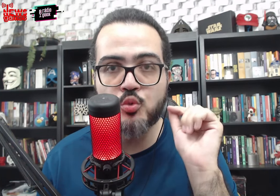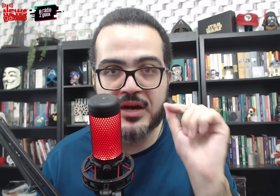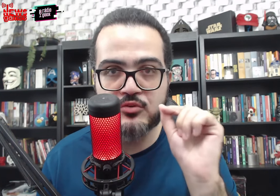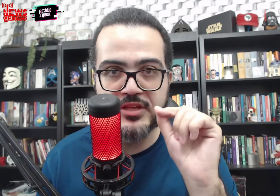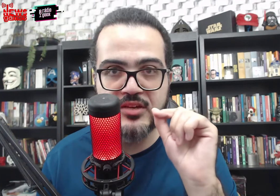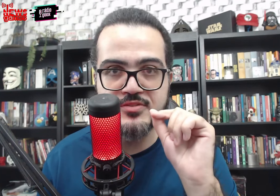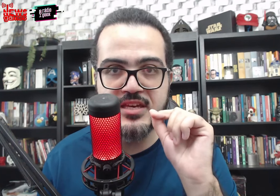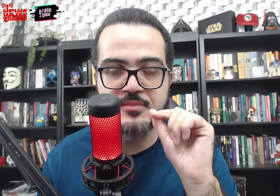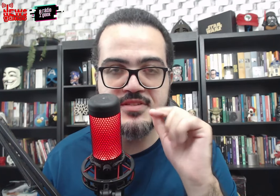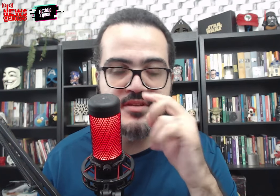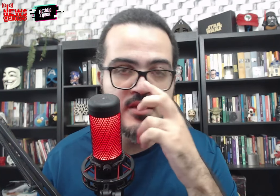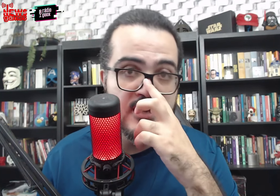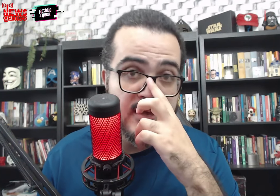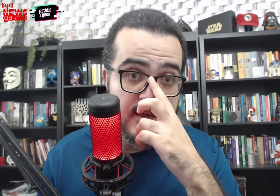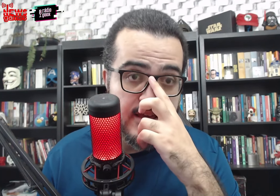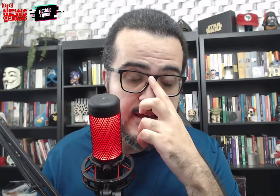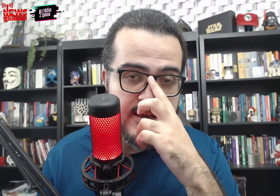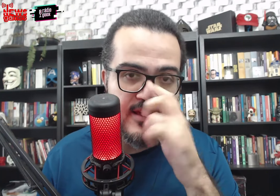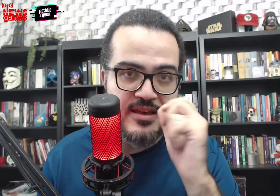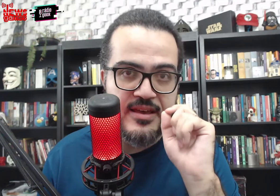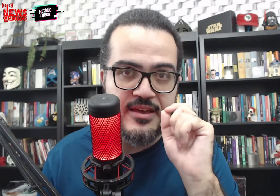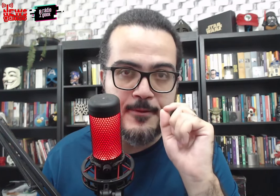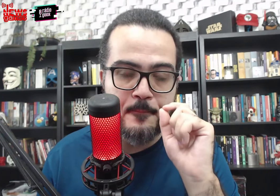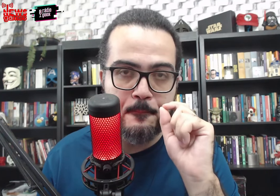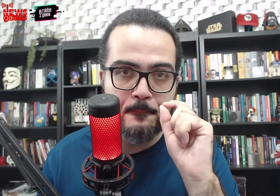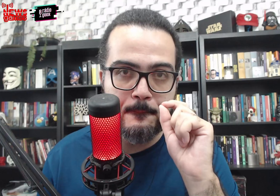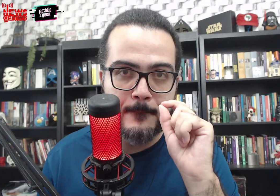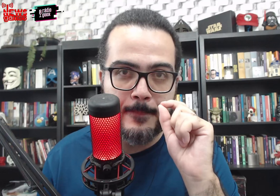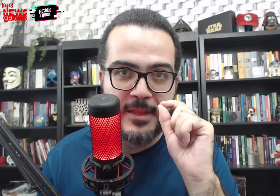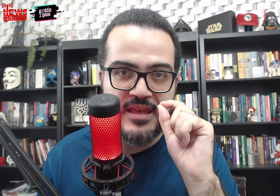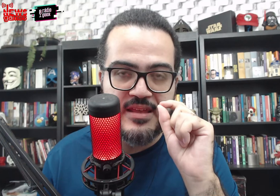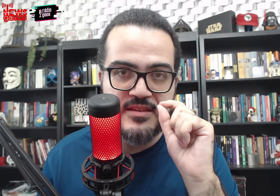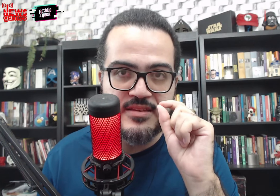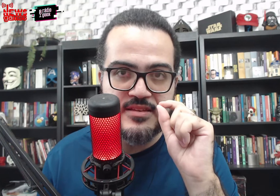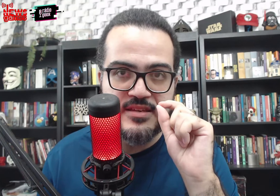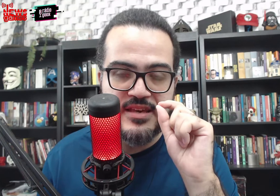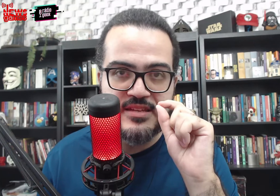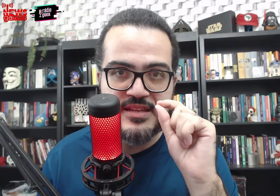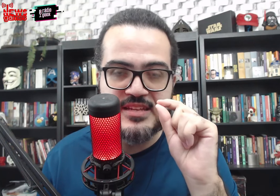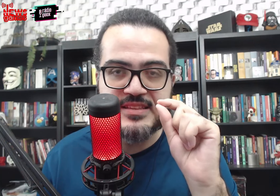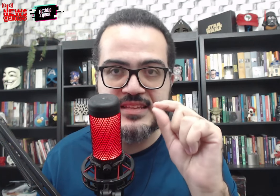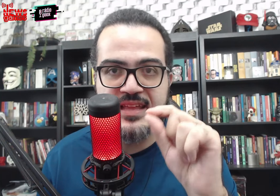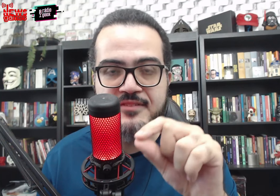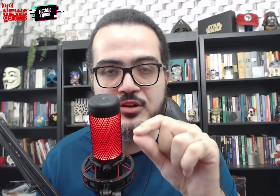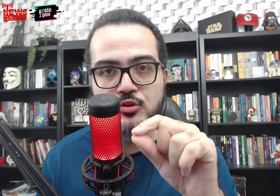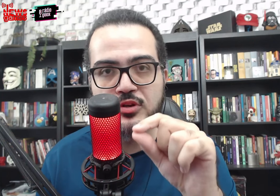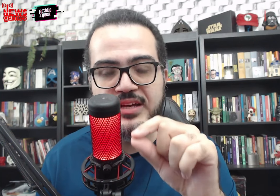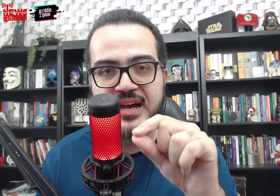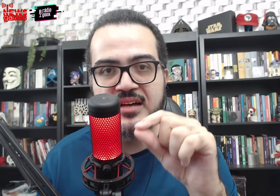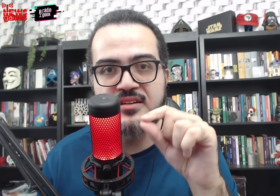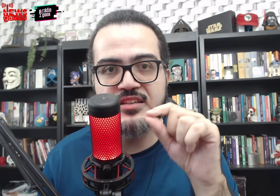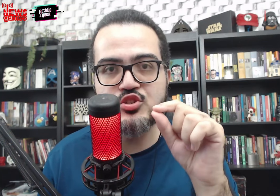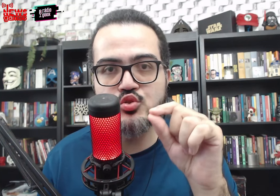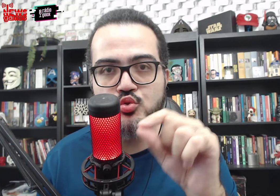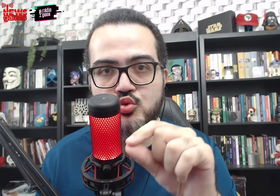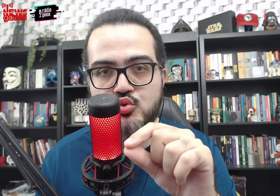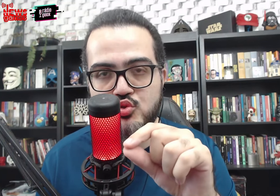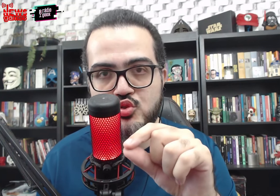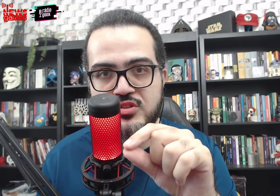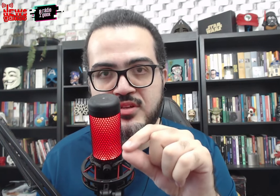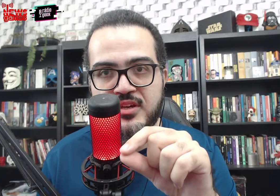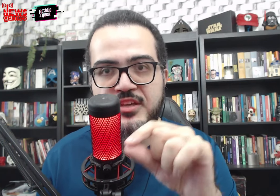o Marco legal dos Games eh ele ele ele tentava colocar